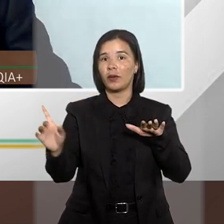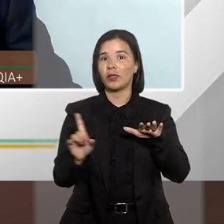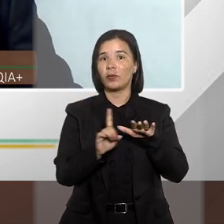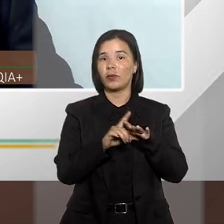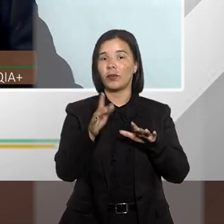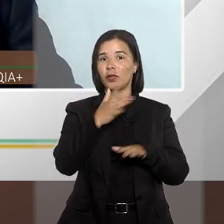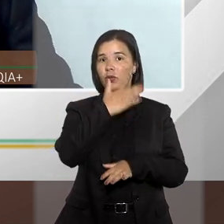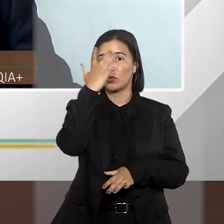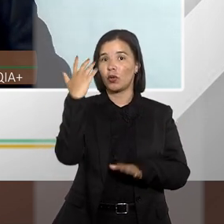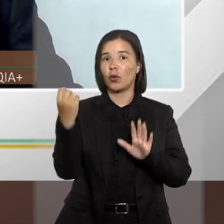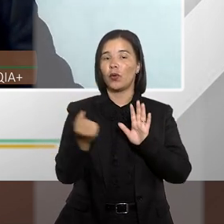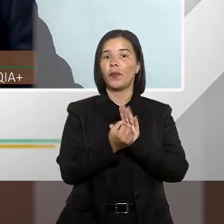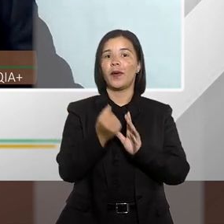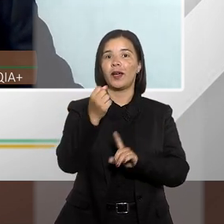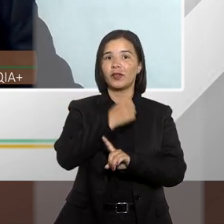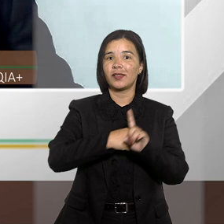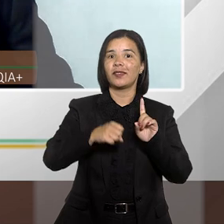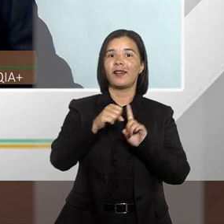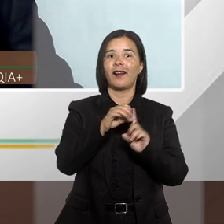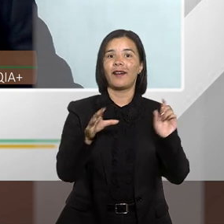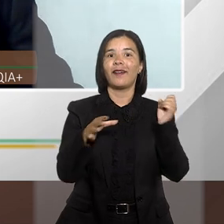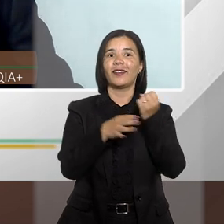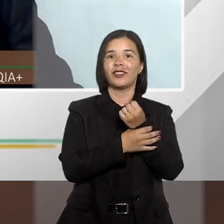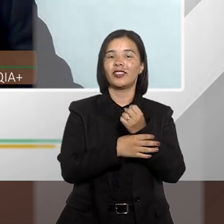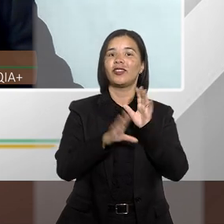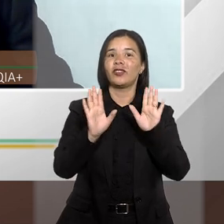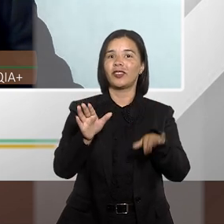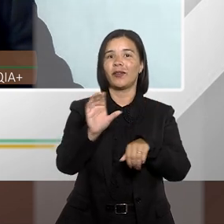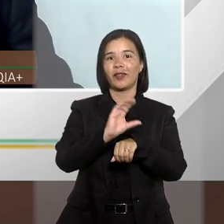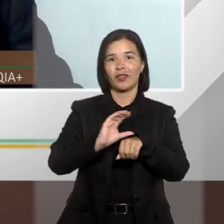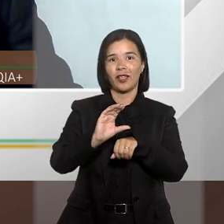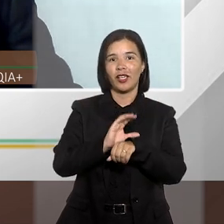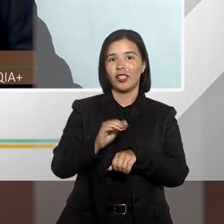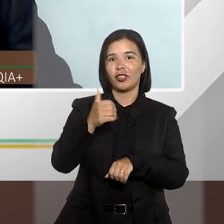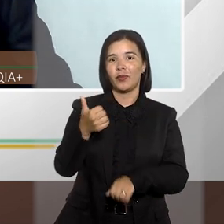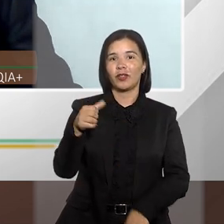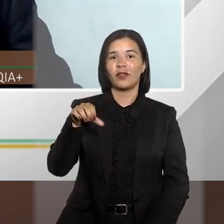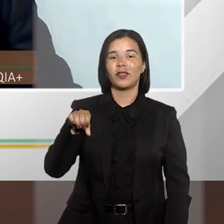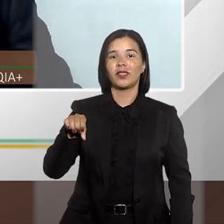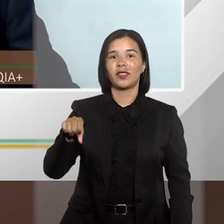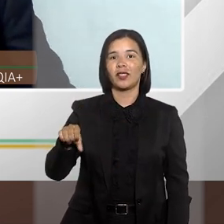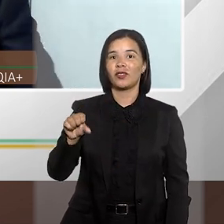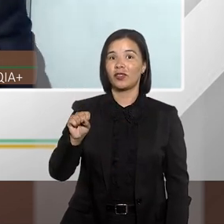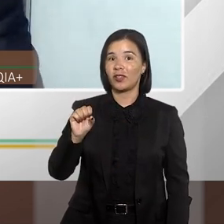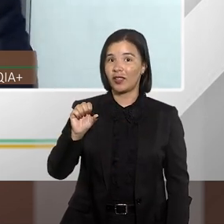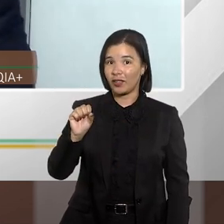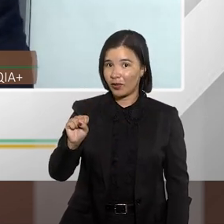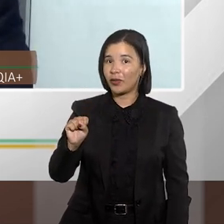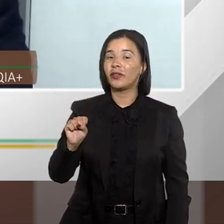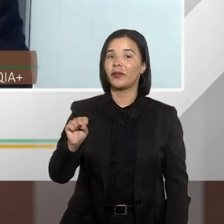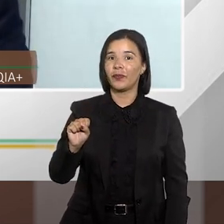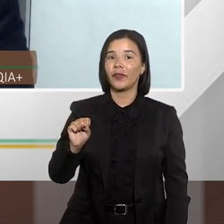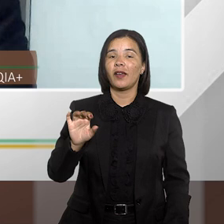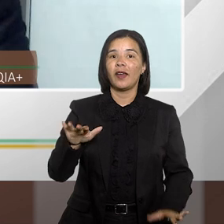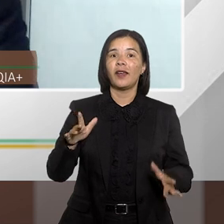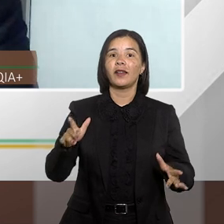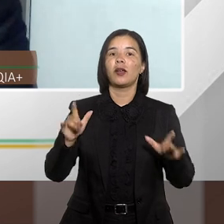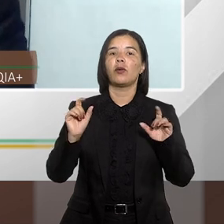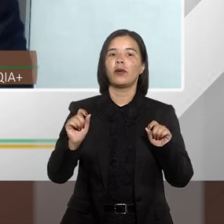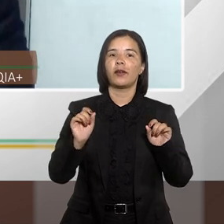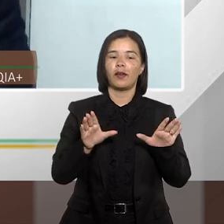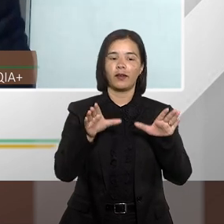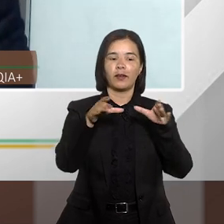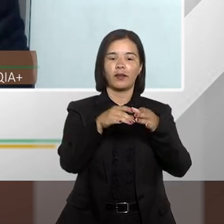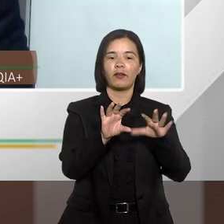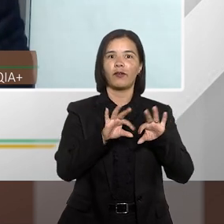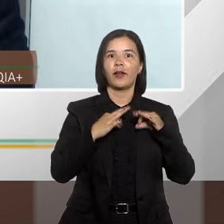num marco de cidadania que é garantido pela Constituição, né, de 1988, e que faz com que esses formatos de